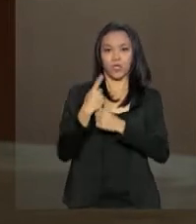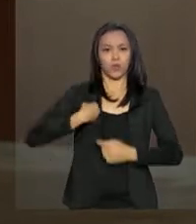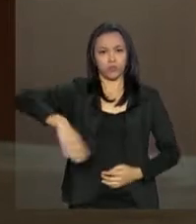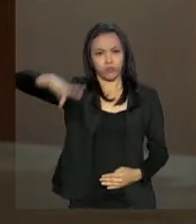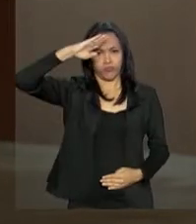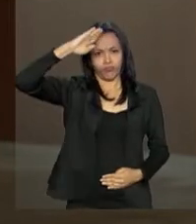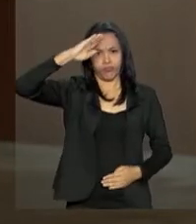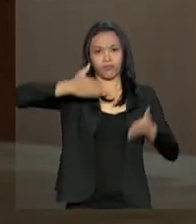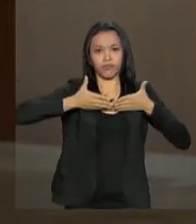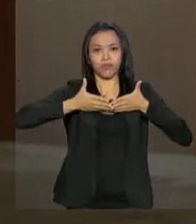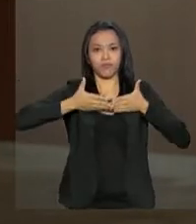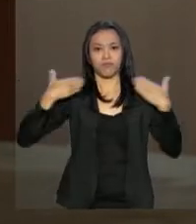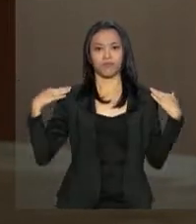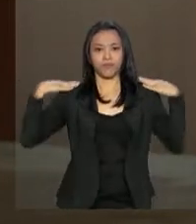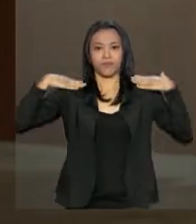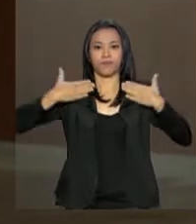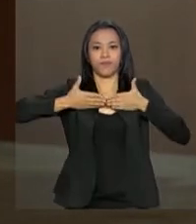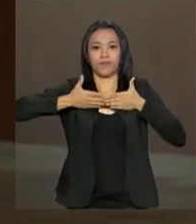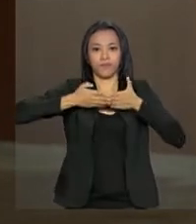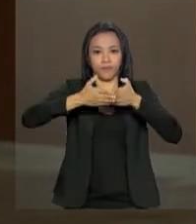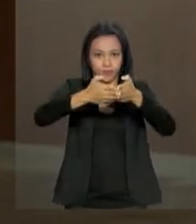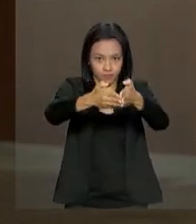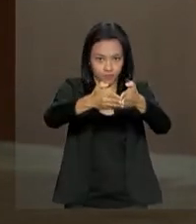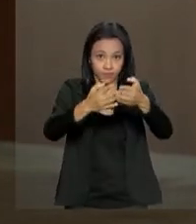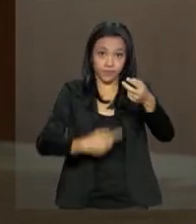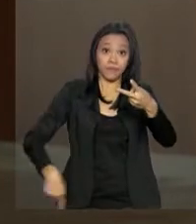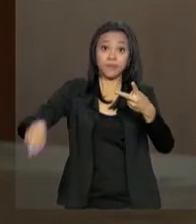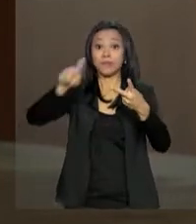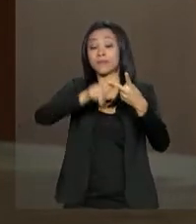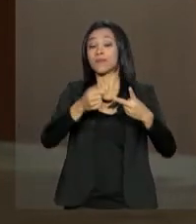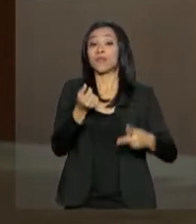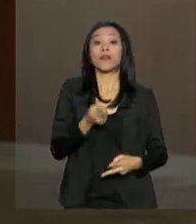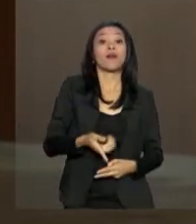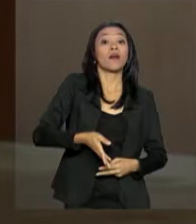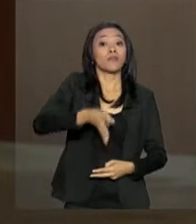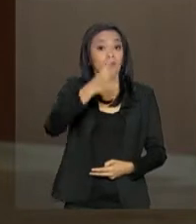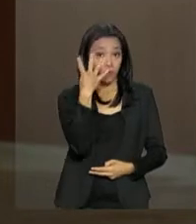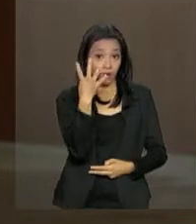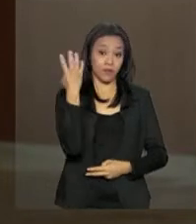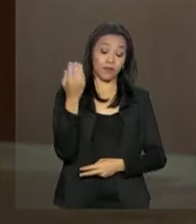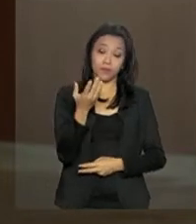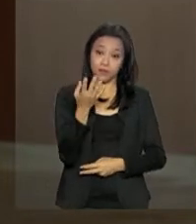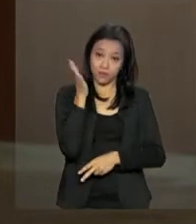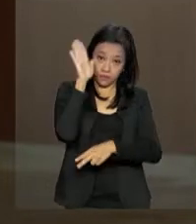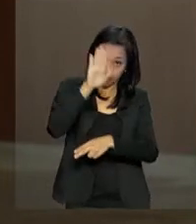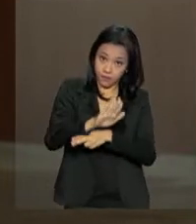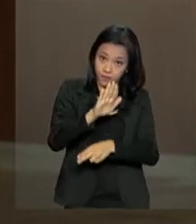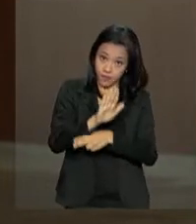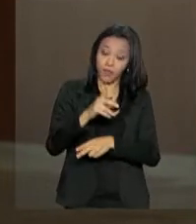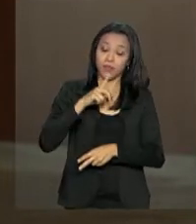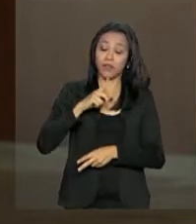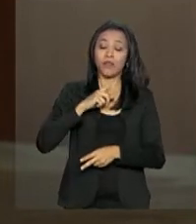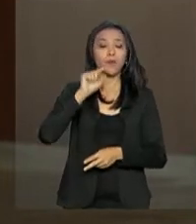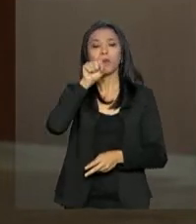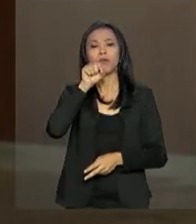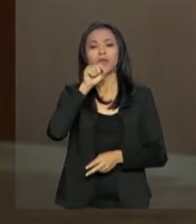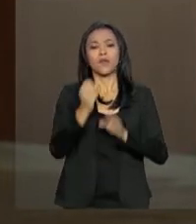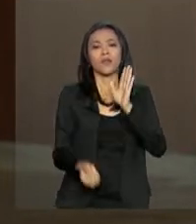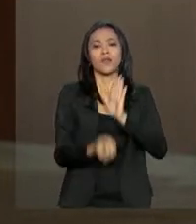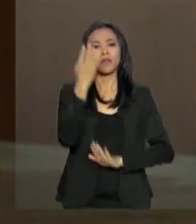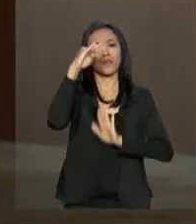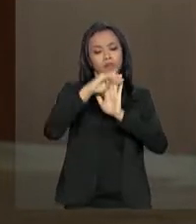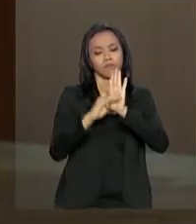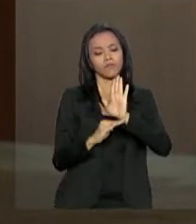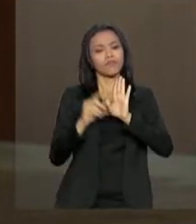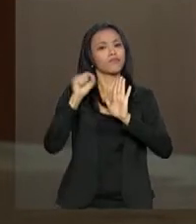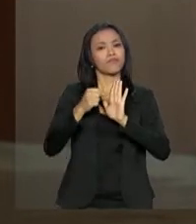almirante-de-esquadra eduardo ferreira em seguida às 16 horas o presidente michel temer participa da cerimônia de lançamento do portal de